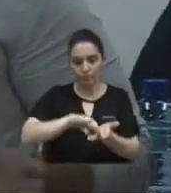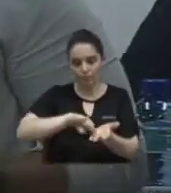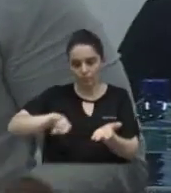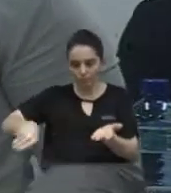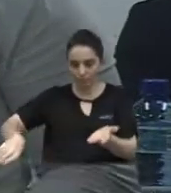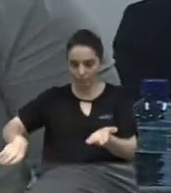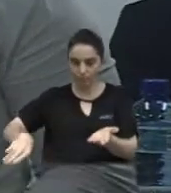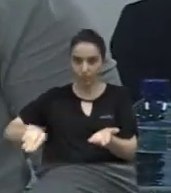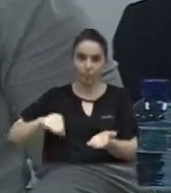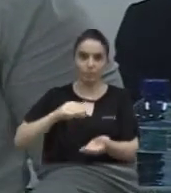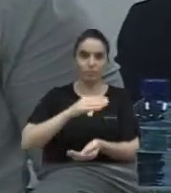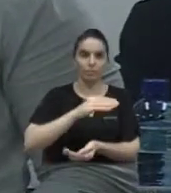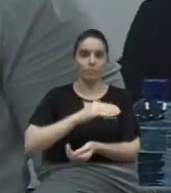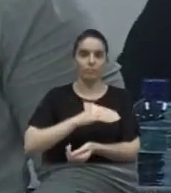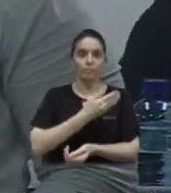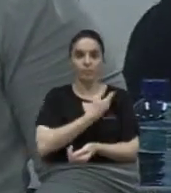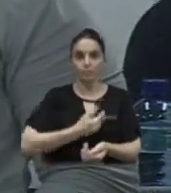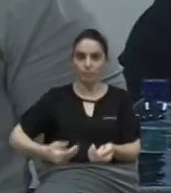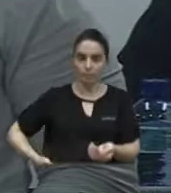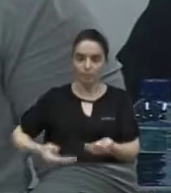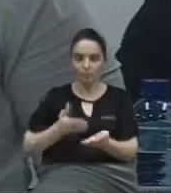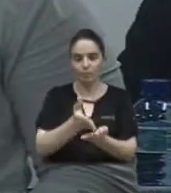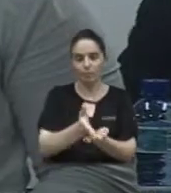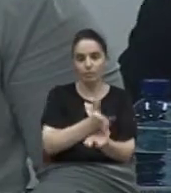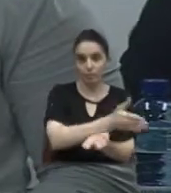estatal e parte é privado. Já existe